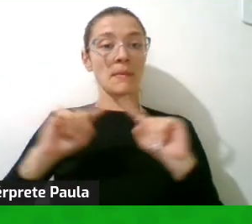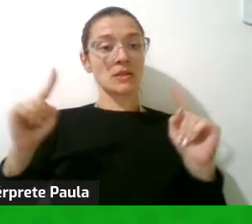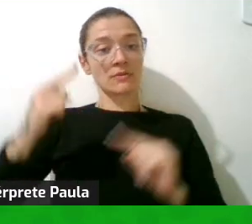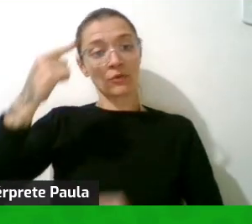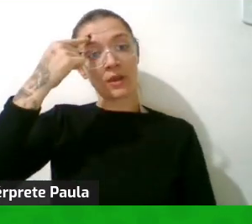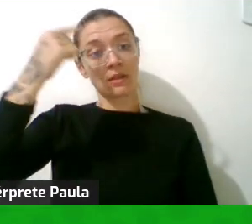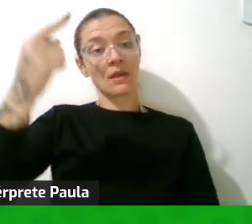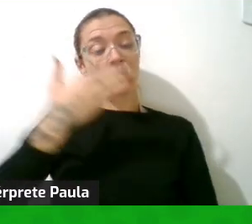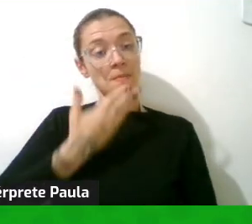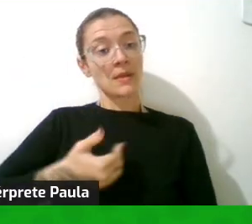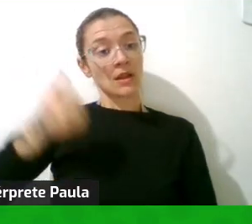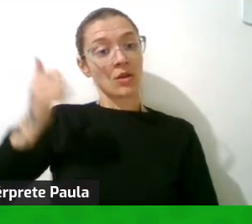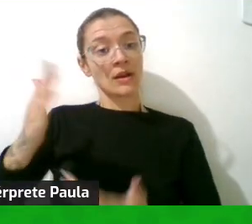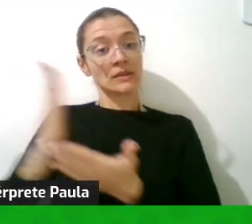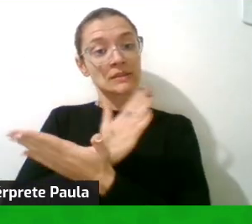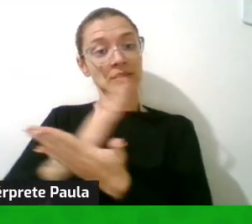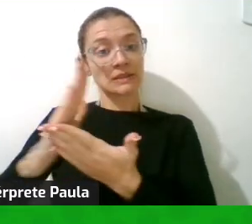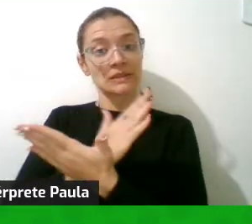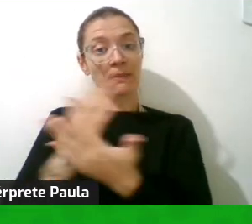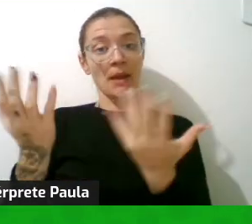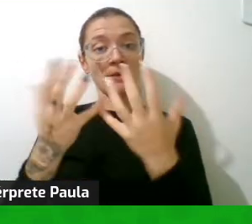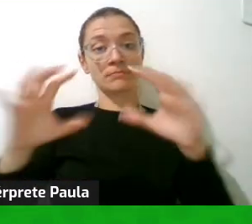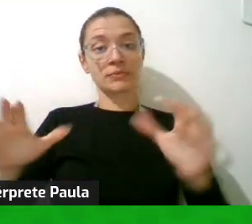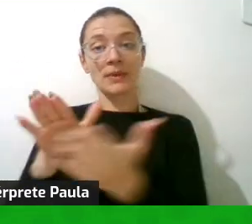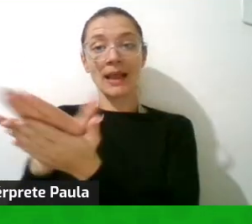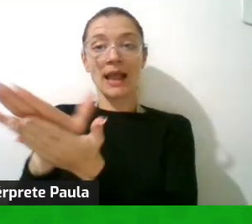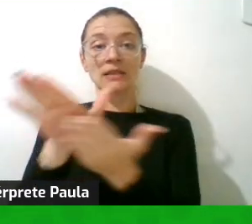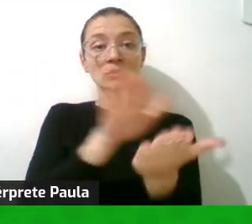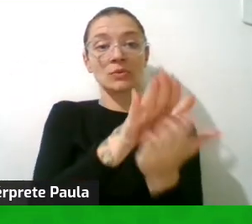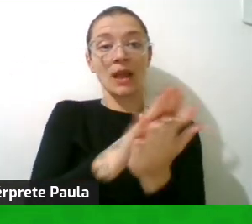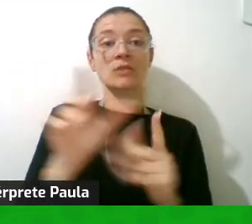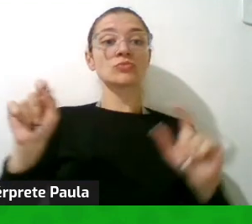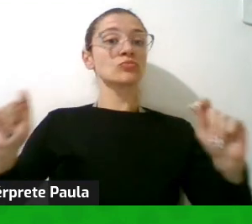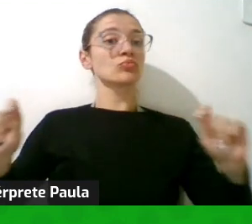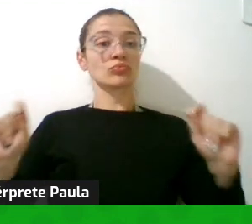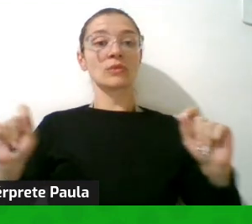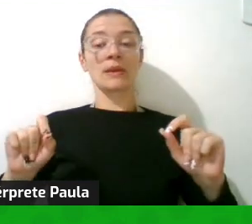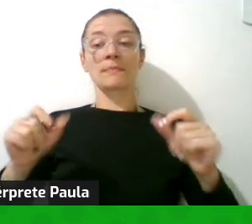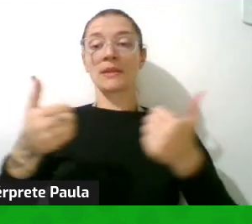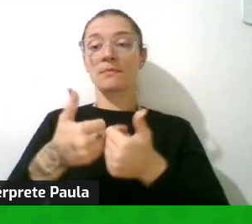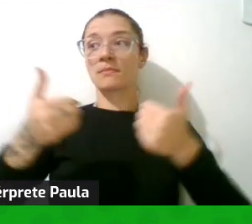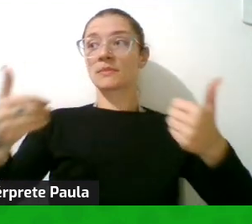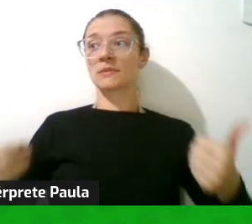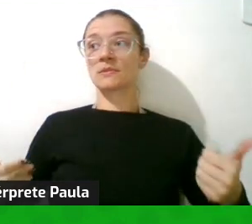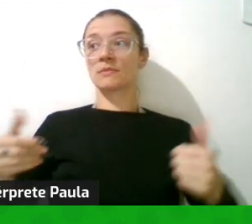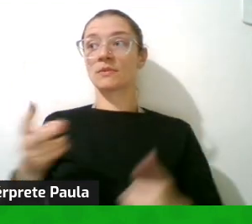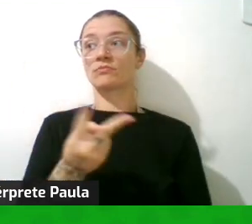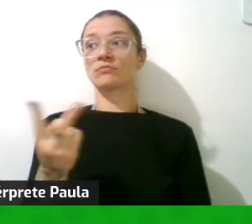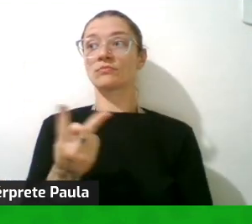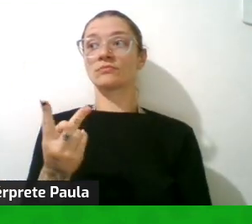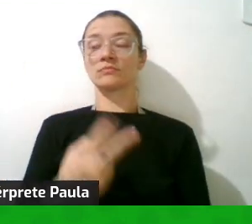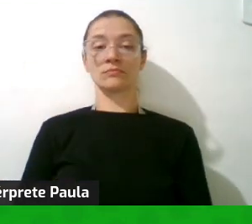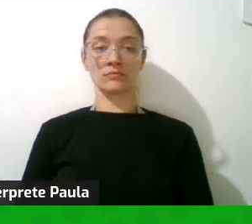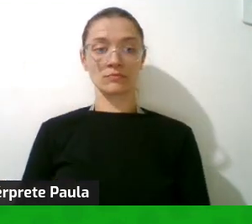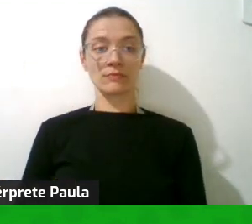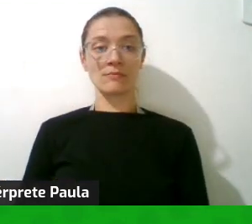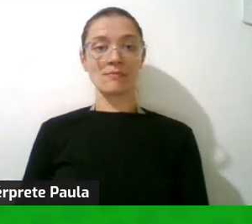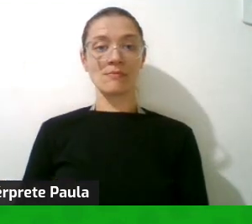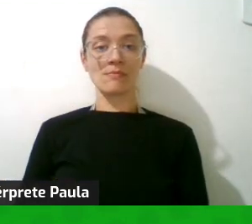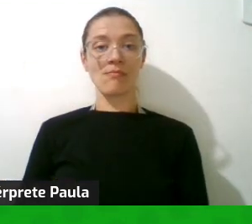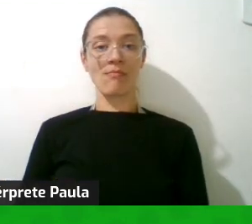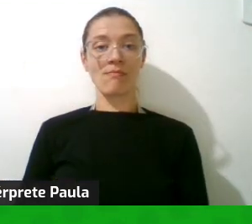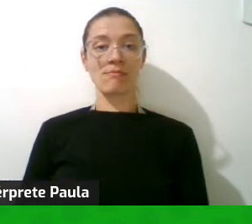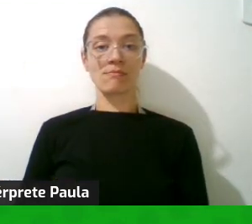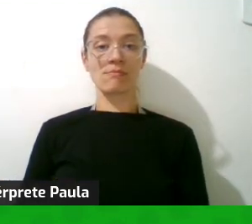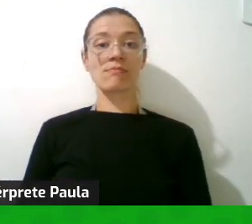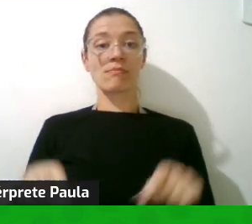separar em itens de gastos e separar essas planilhas de entrada e saída. E ali também as fórmulas que